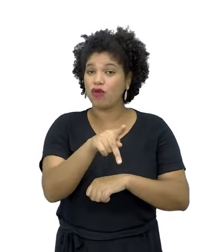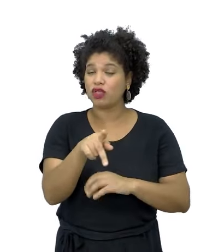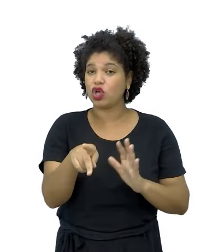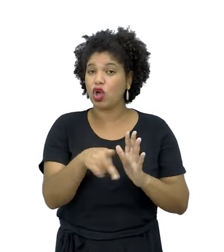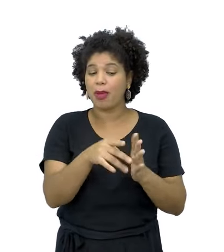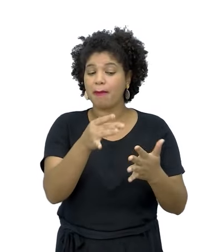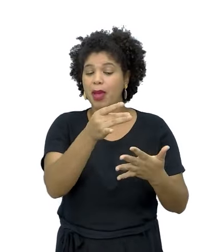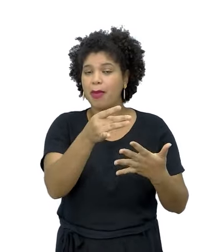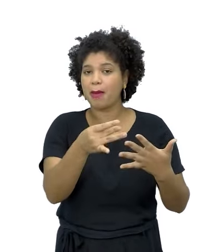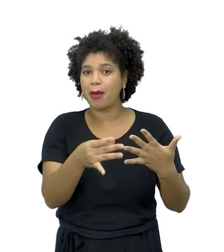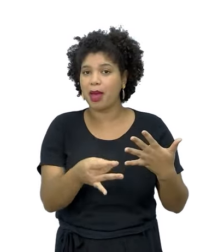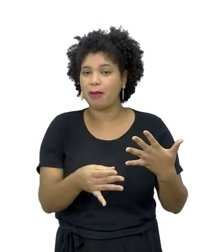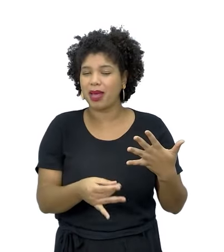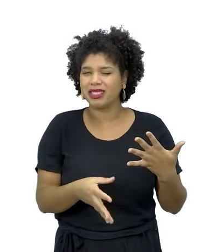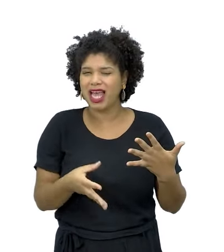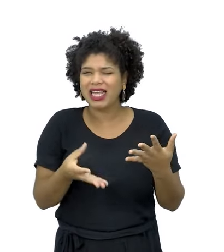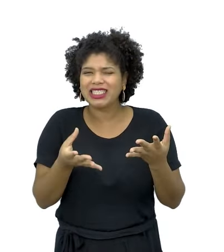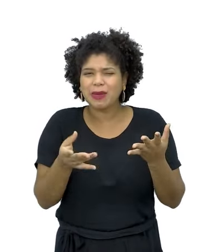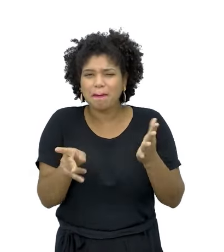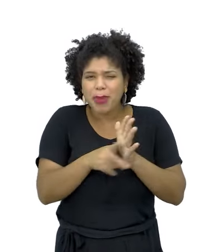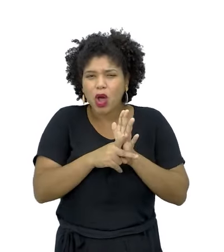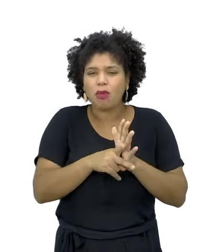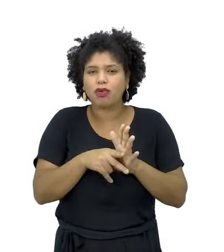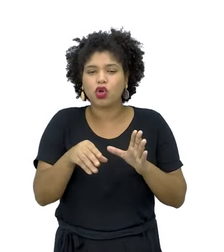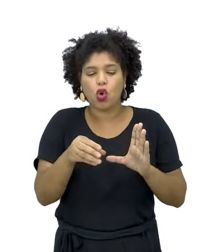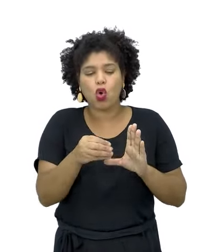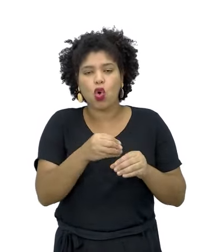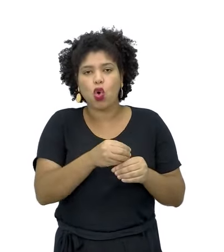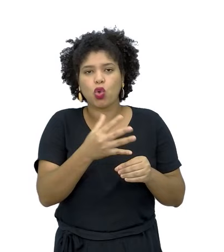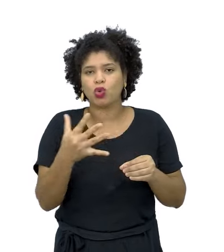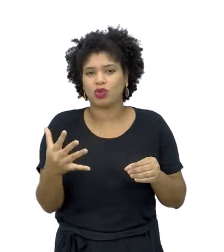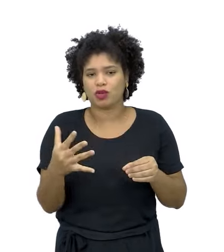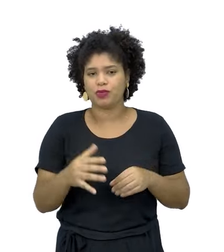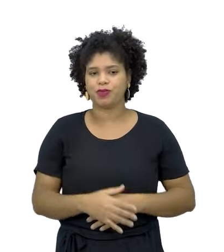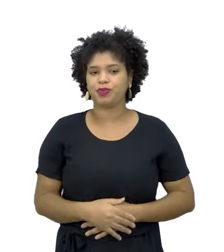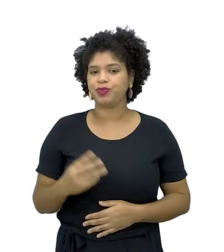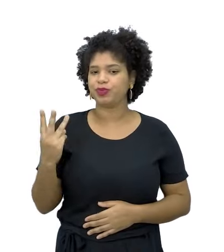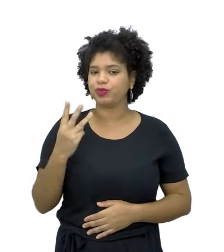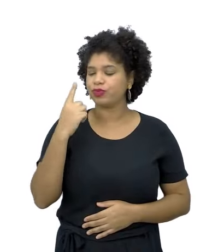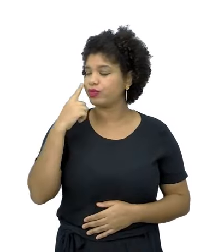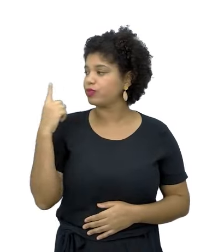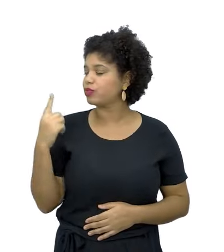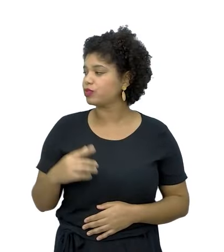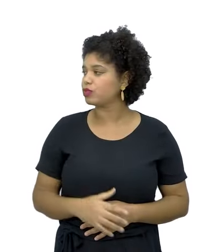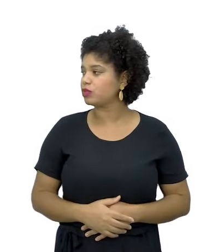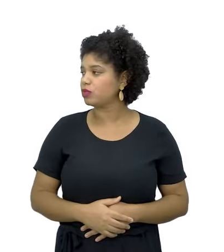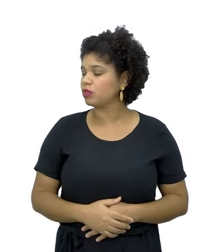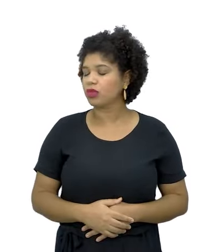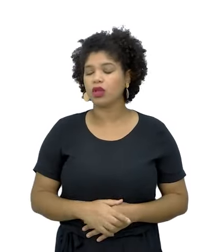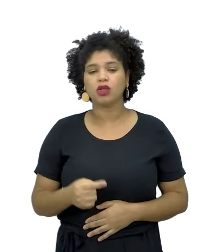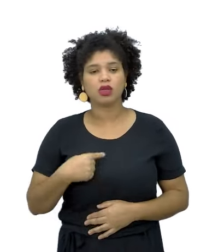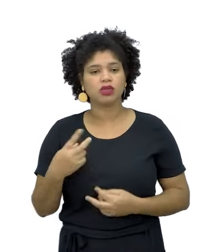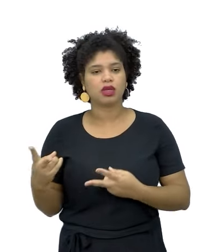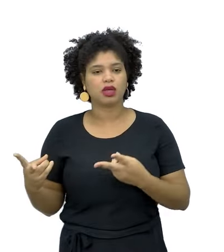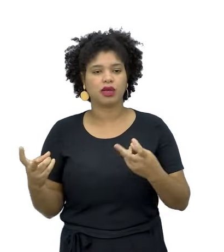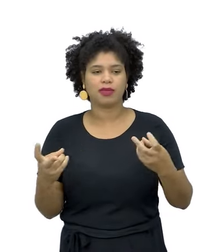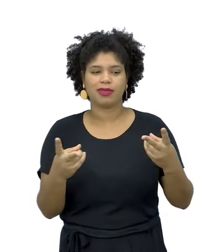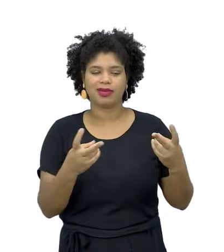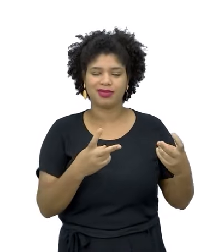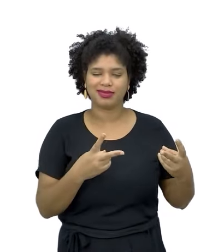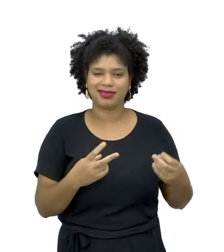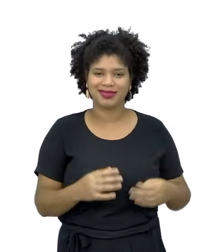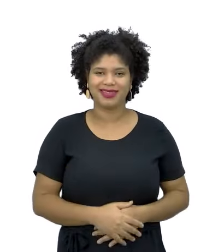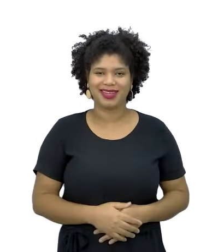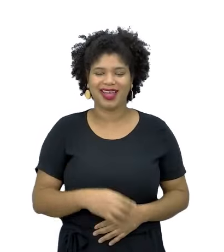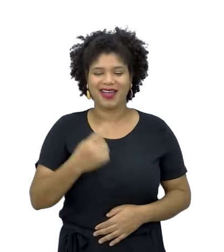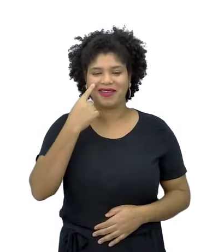aspectos sensíveis ao conteúdo tratado. E, em terceiro lugar, a gente pode observar aí possíveis